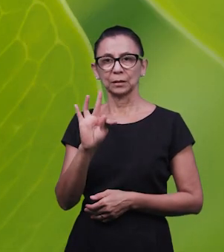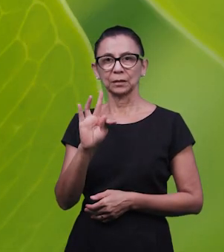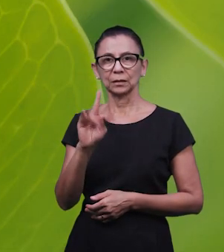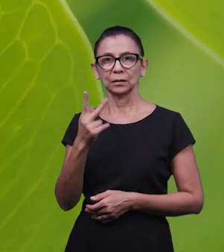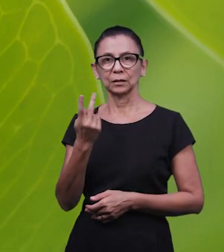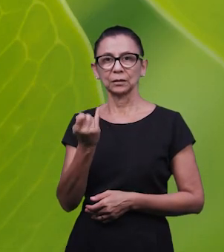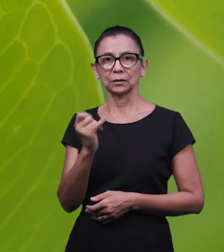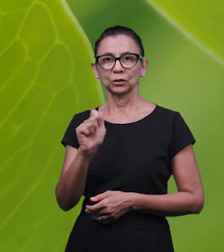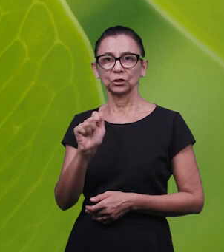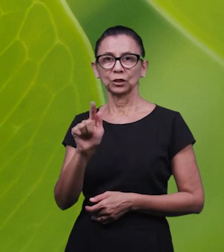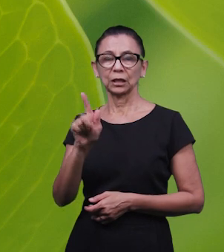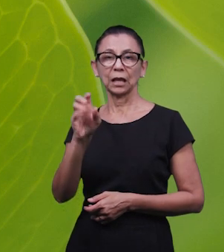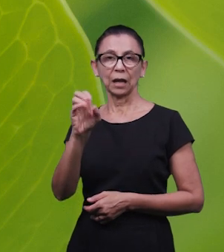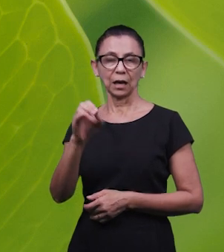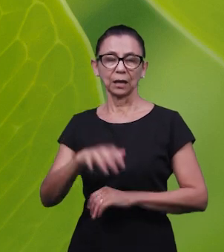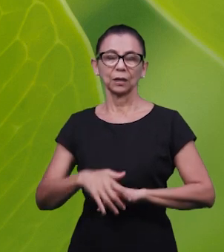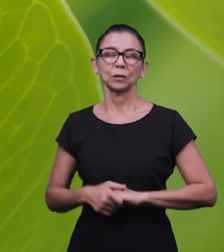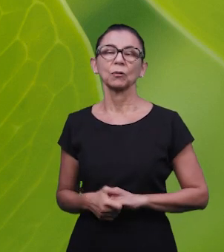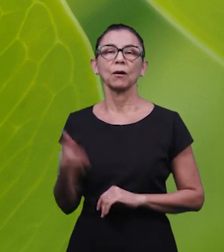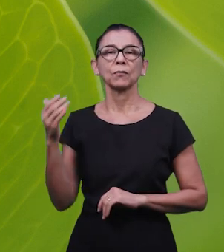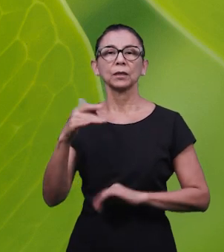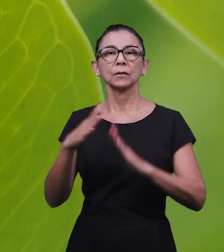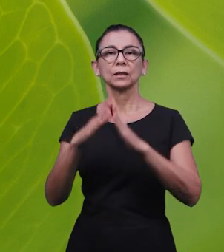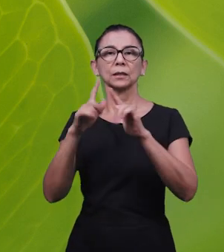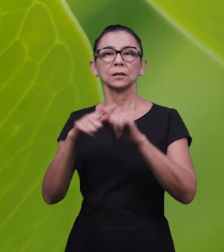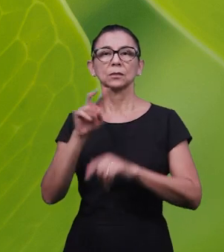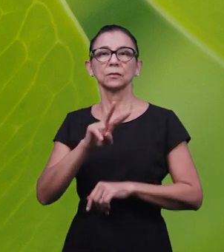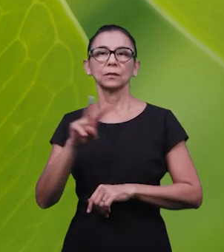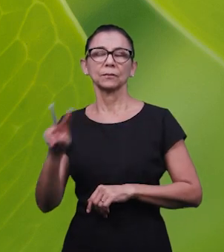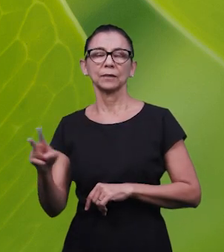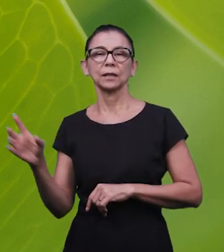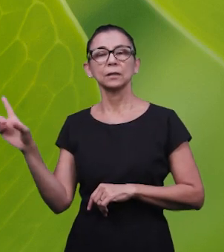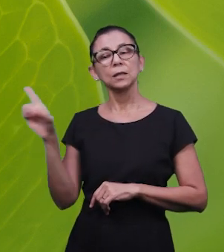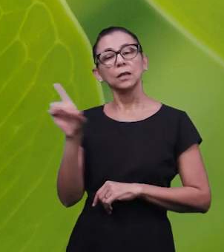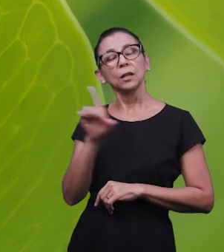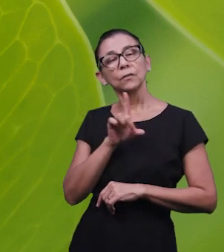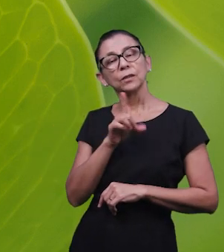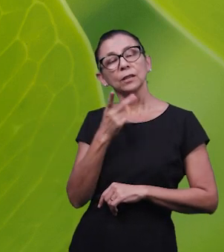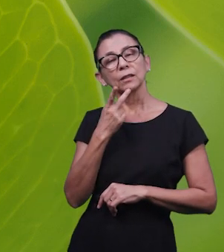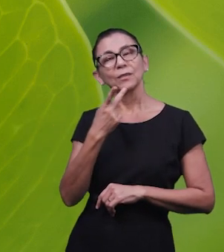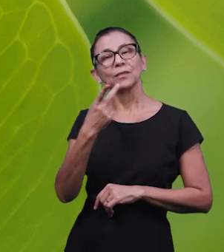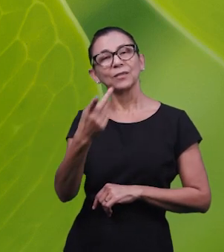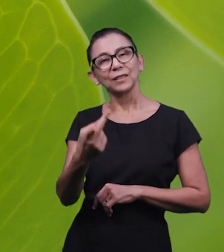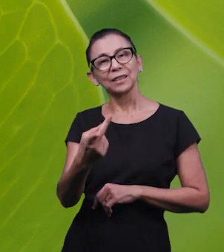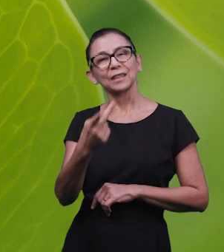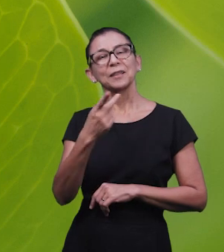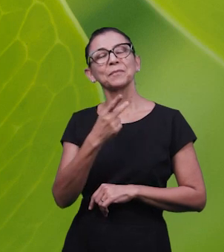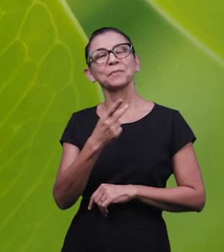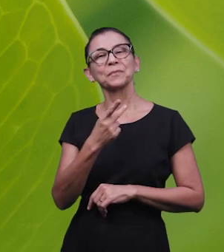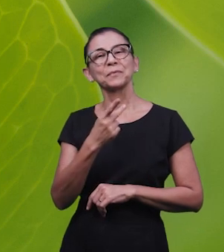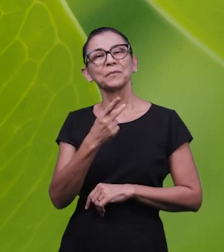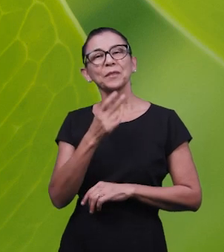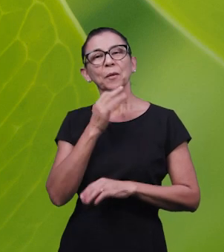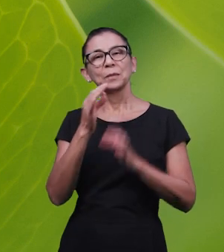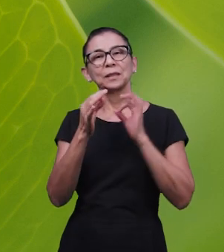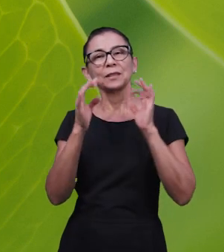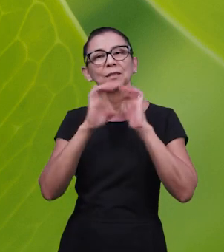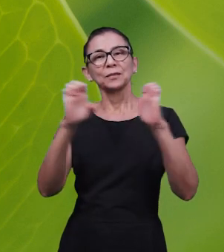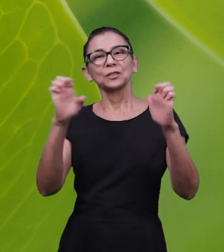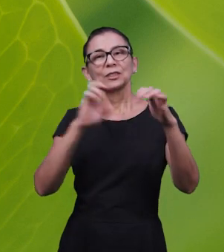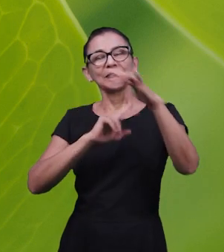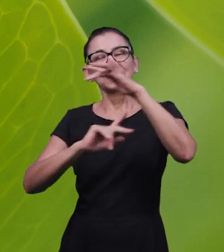Vila Velha. E também da nossa irmã Vitória, que é de Governador Valadares, no estado de Minas Gerais. Vamos assistir. A